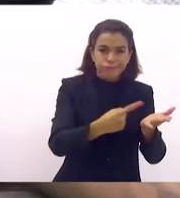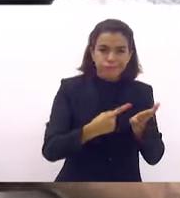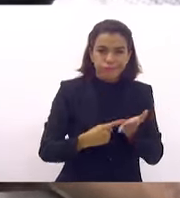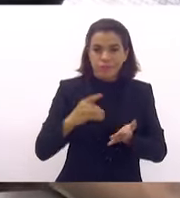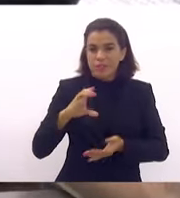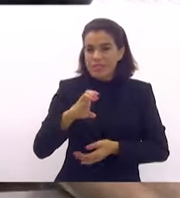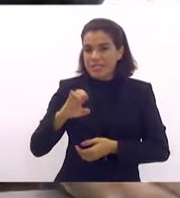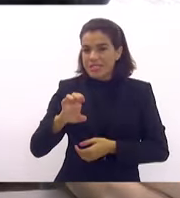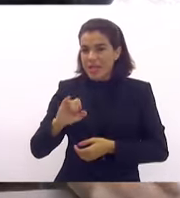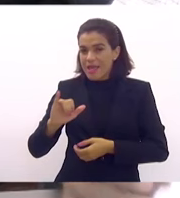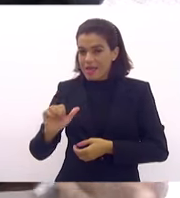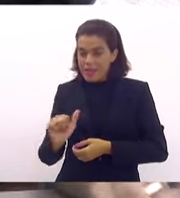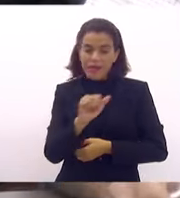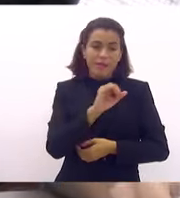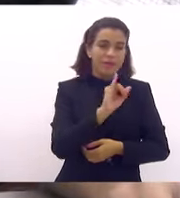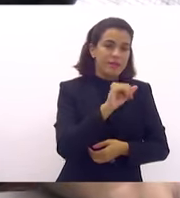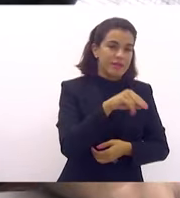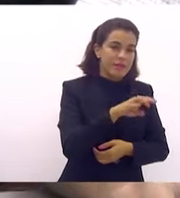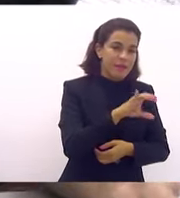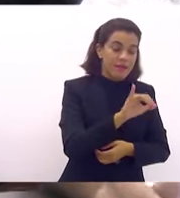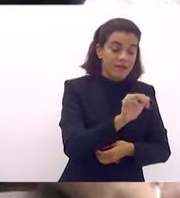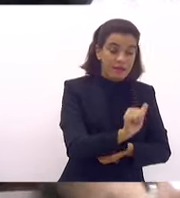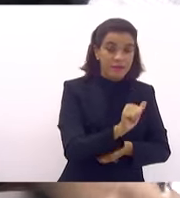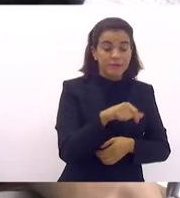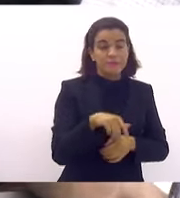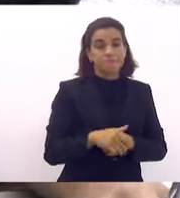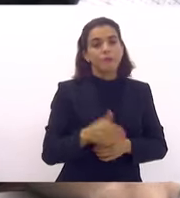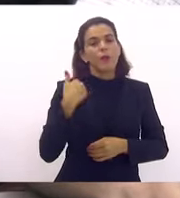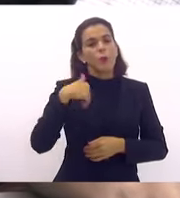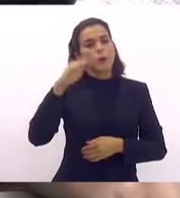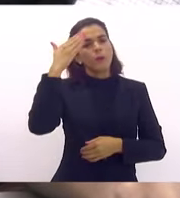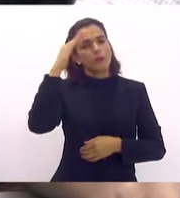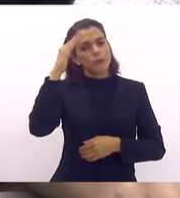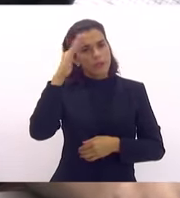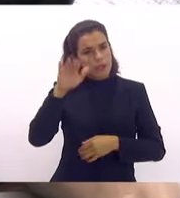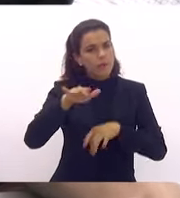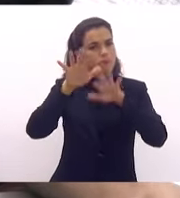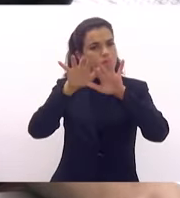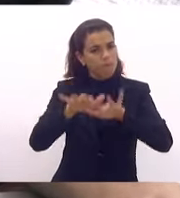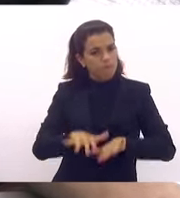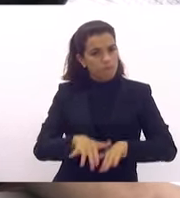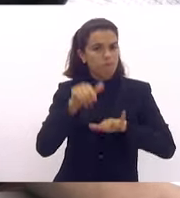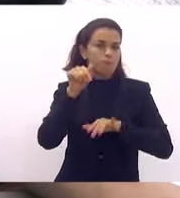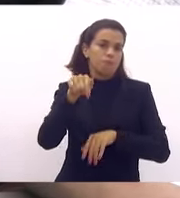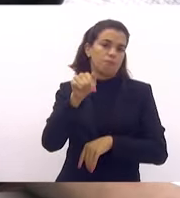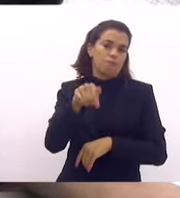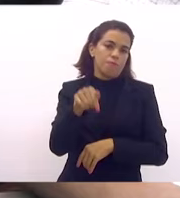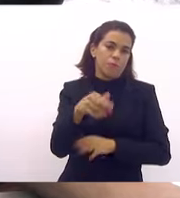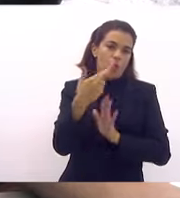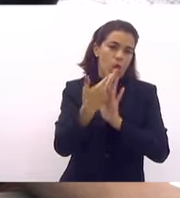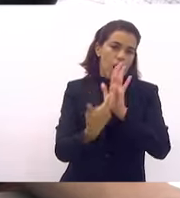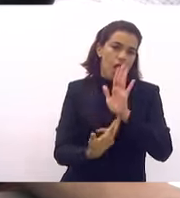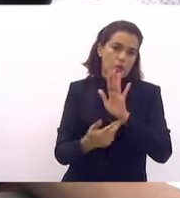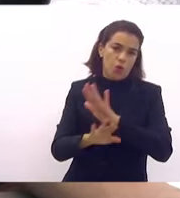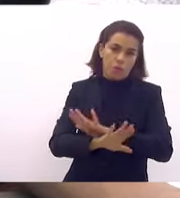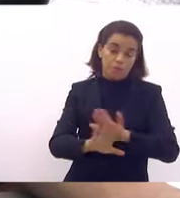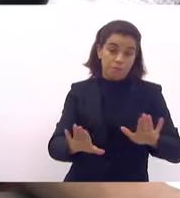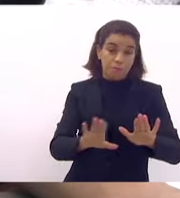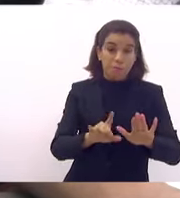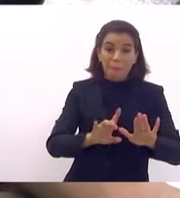que o relatório do deputado Rodrigo Amorim está perfeito. Eu votaria pelo relatório como ele está.